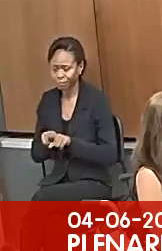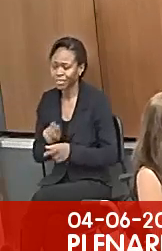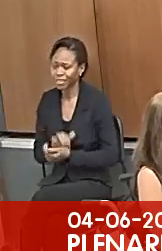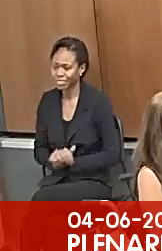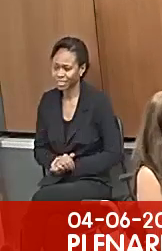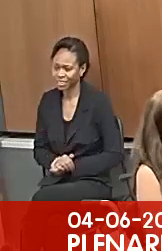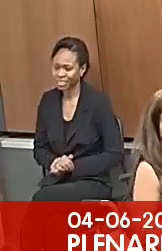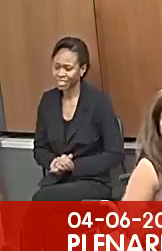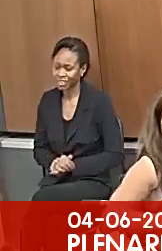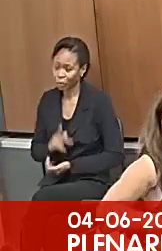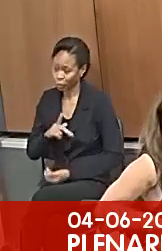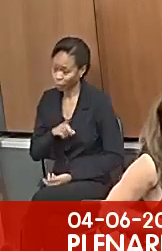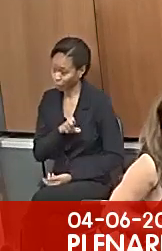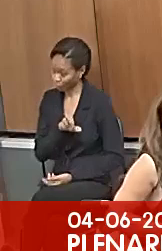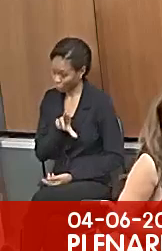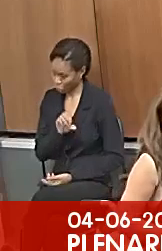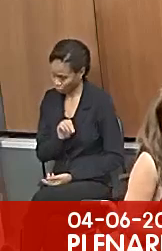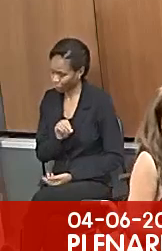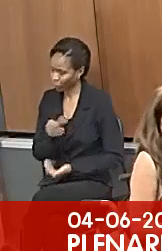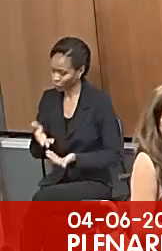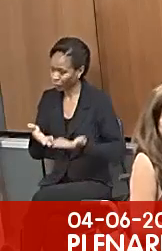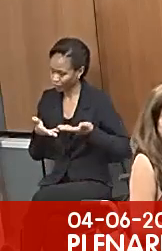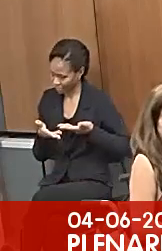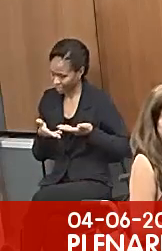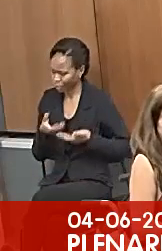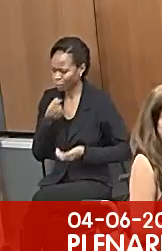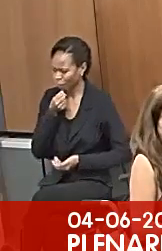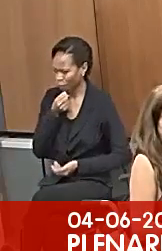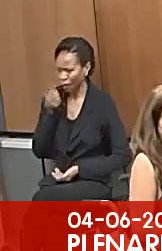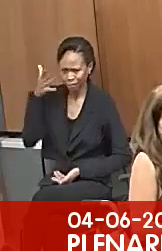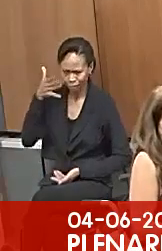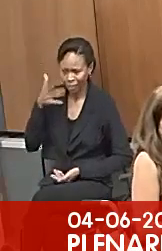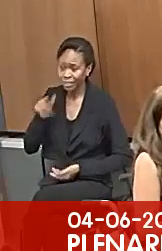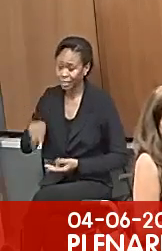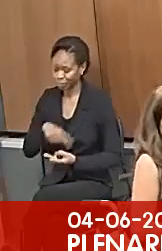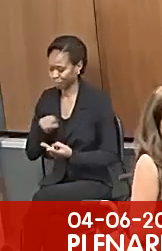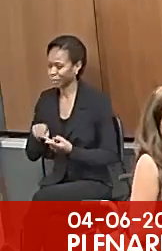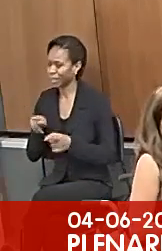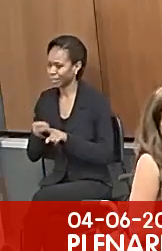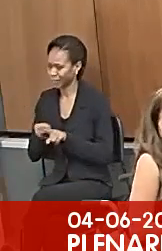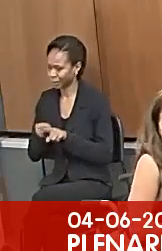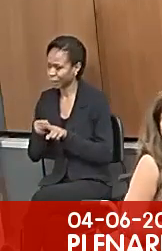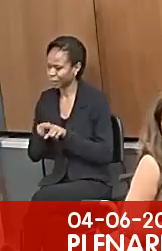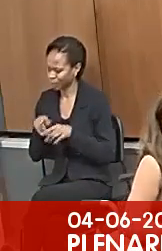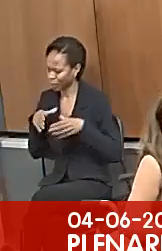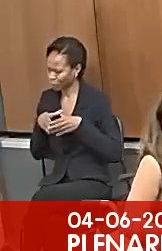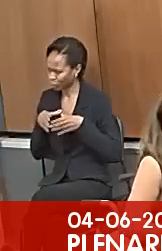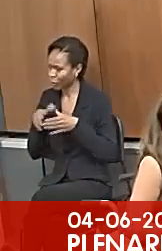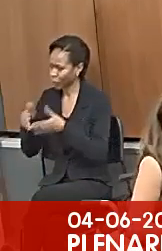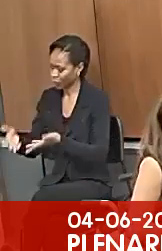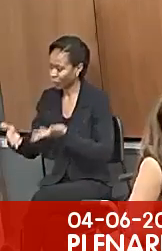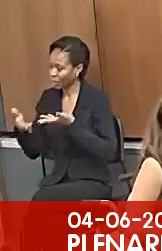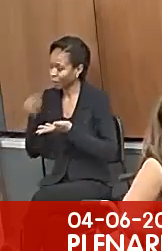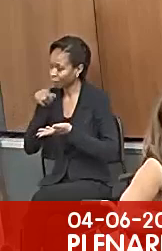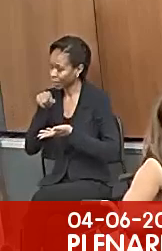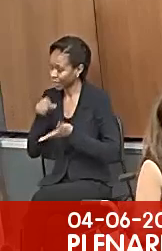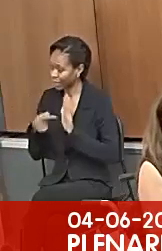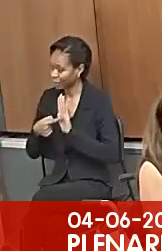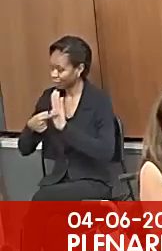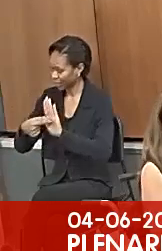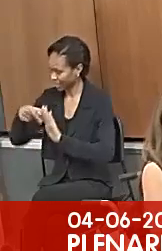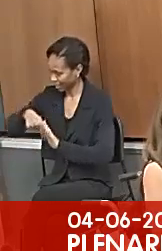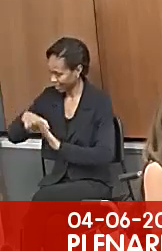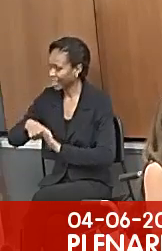como o Pedro, está convidado para ser nosso mestre de cerimônia, qualquer oportunidade, nós vamos, a comissão vai convidá-lo para fazer uma apresentação aqui,